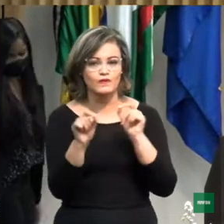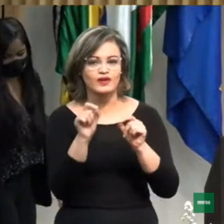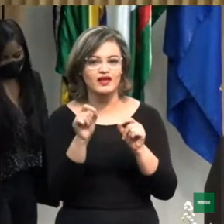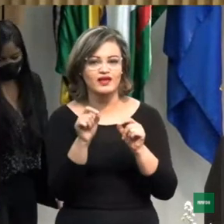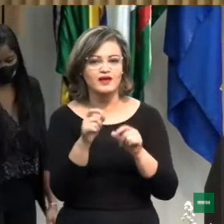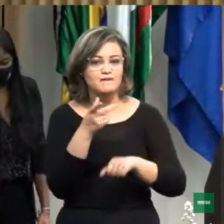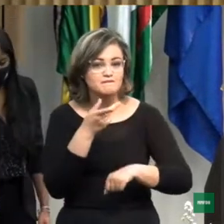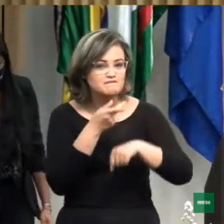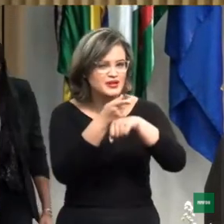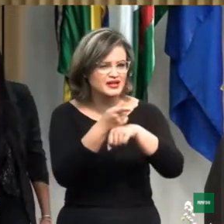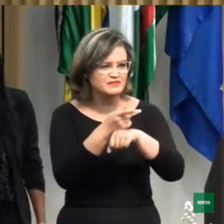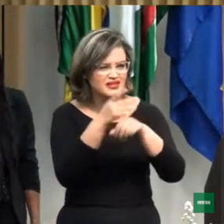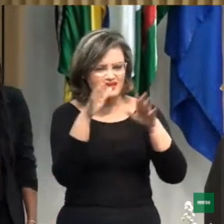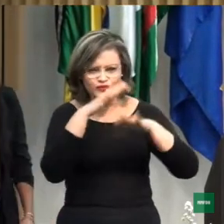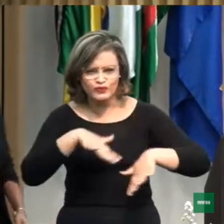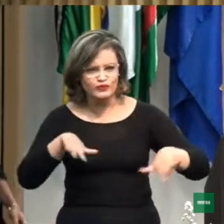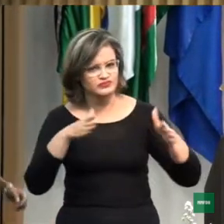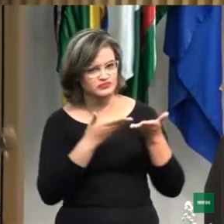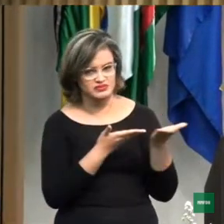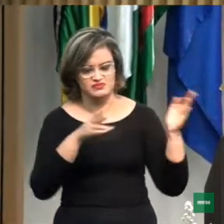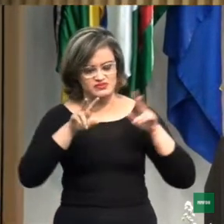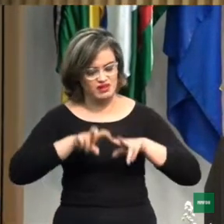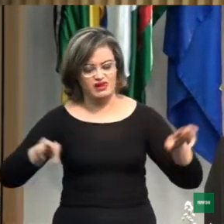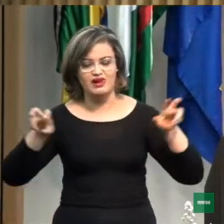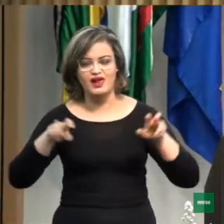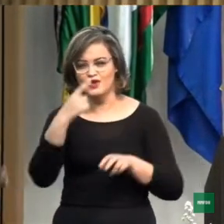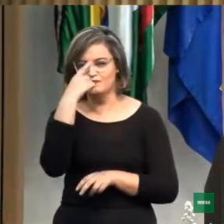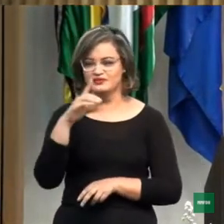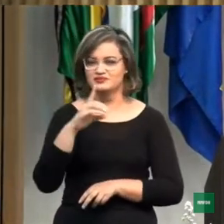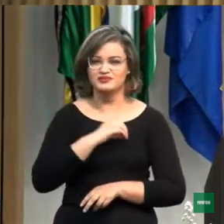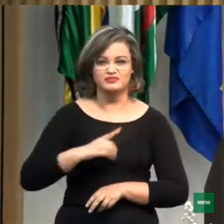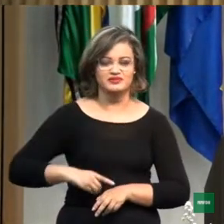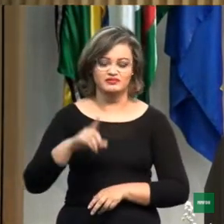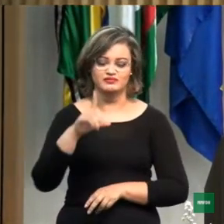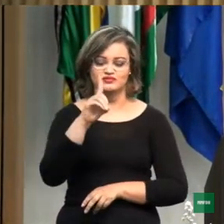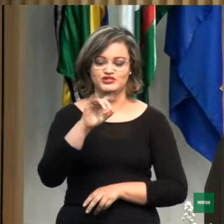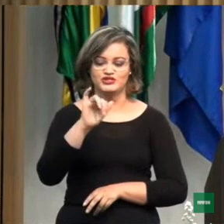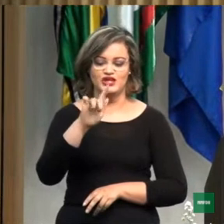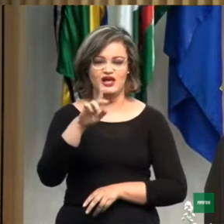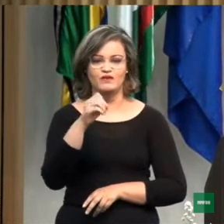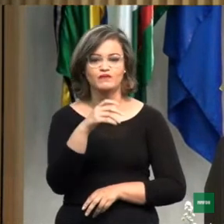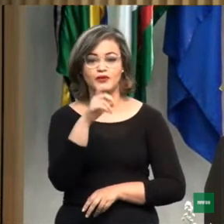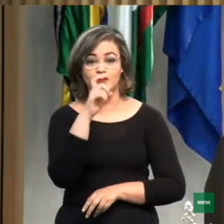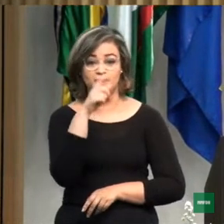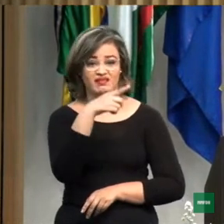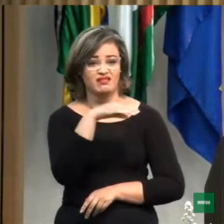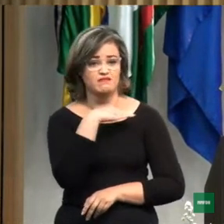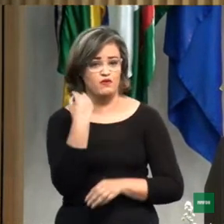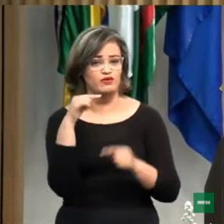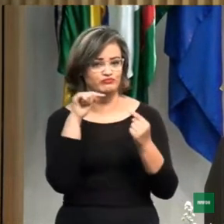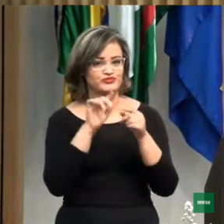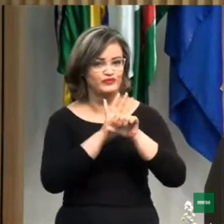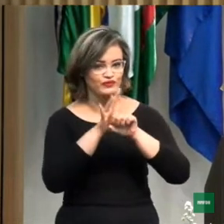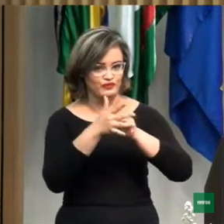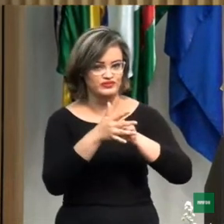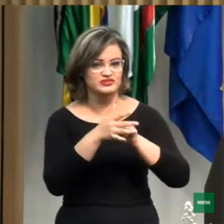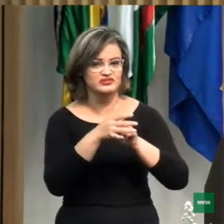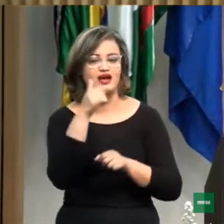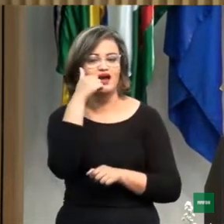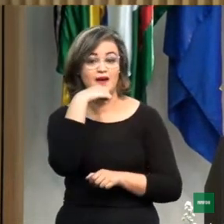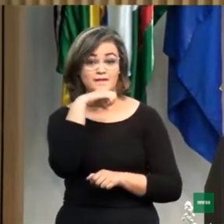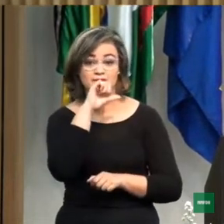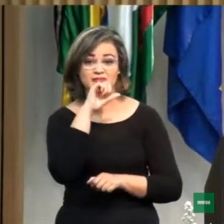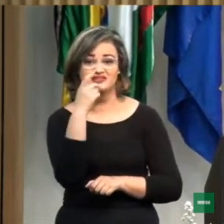Eu penso no deputado Diego, que perdeu o pai nessa Covid, que teve a mãe gravemente